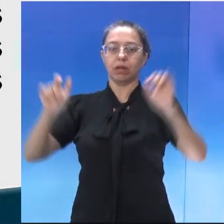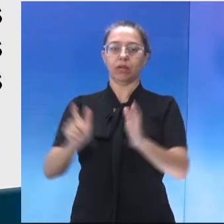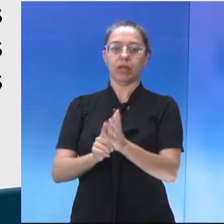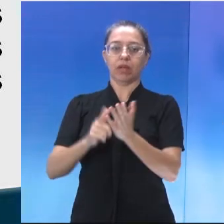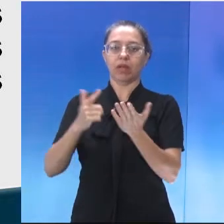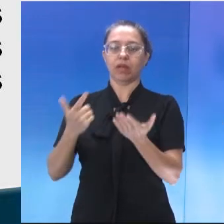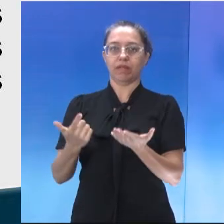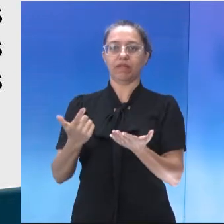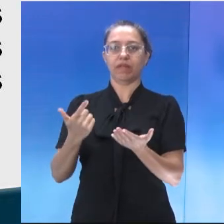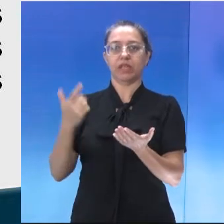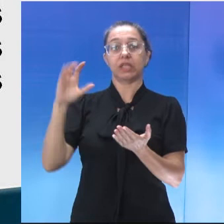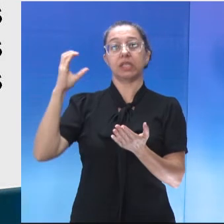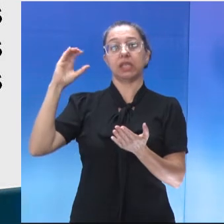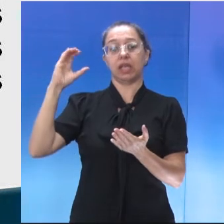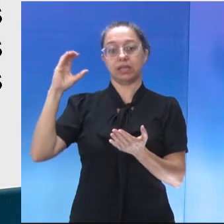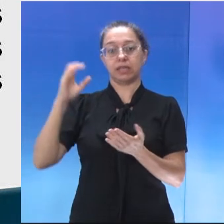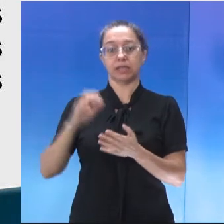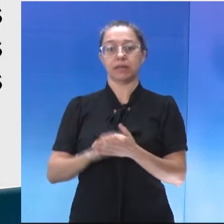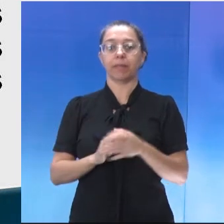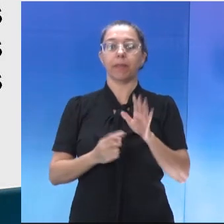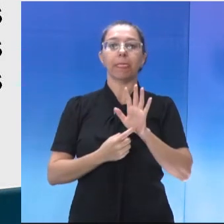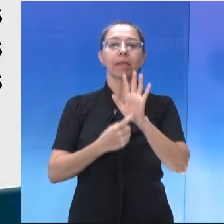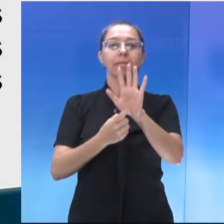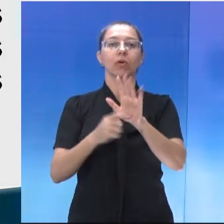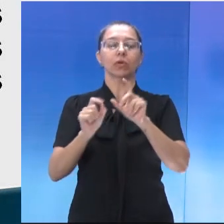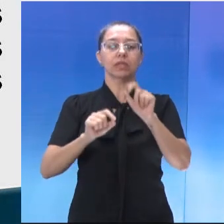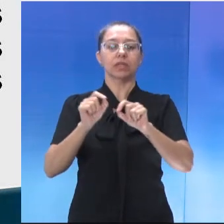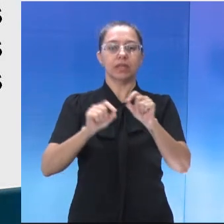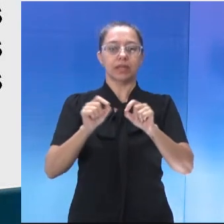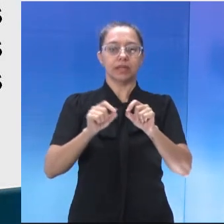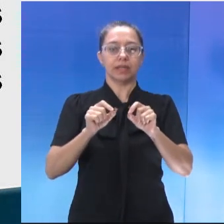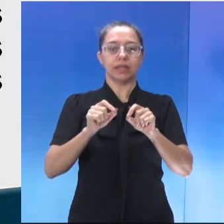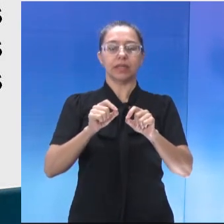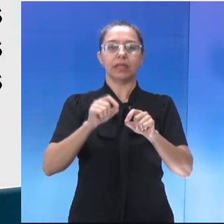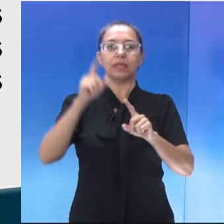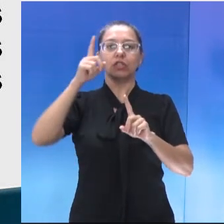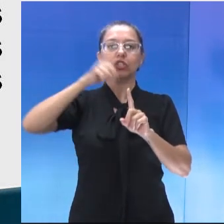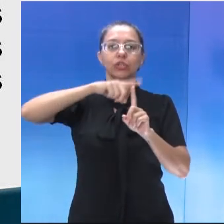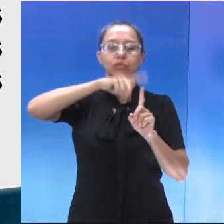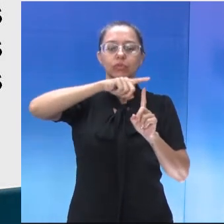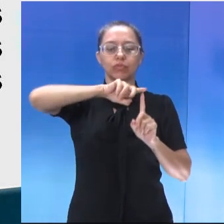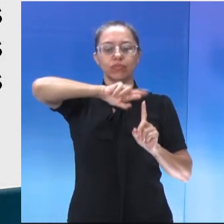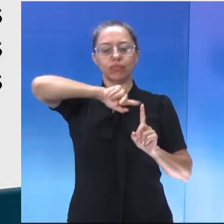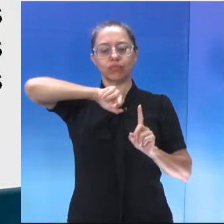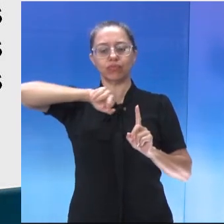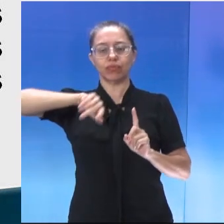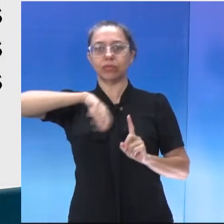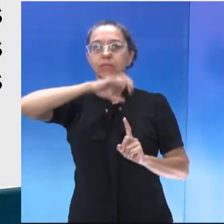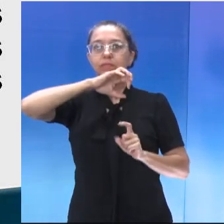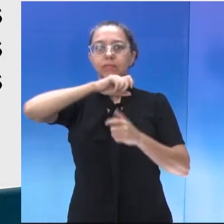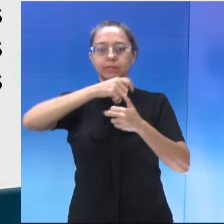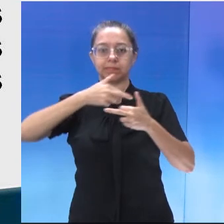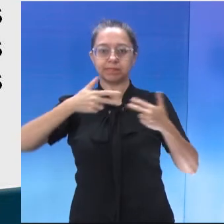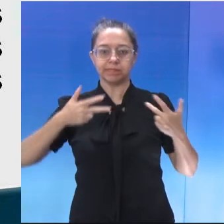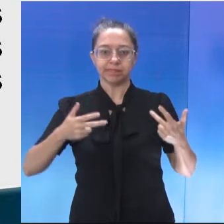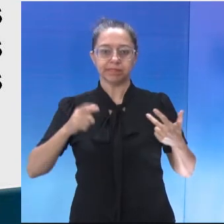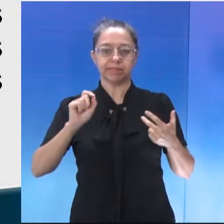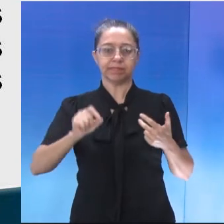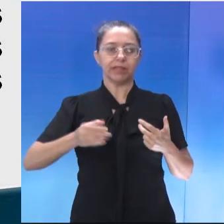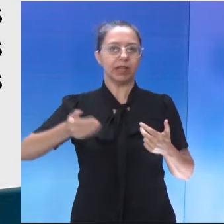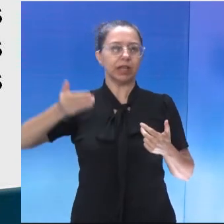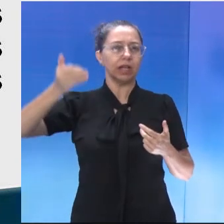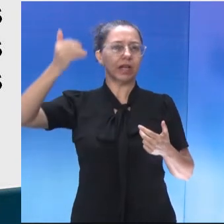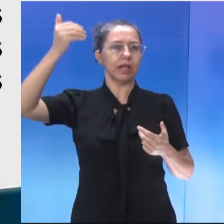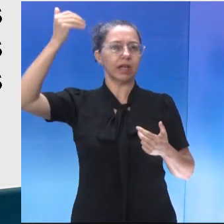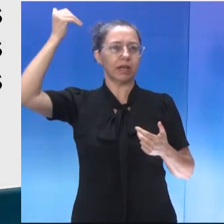demonstra que as espécies vegetais domesticadas pelas civilizações pré-colombianas são